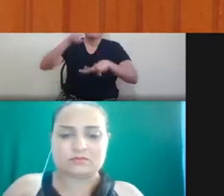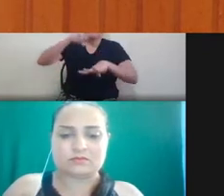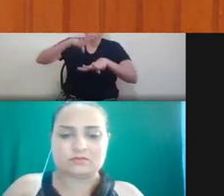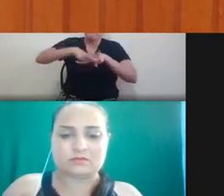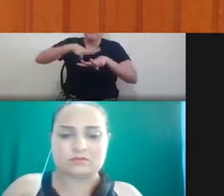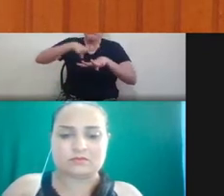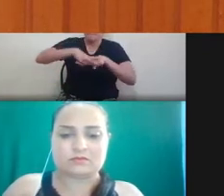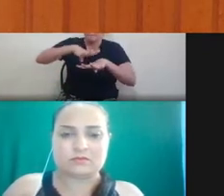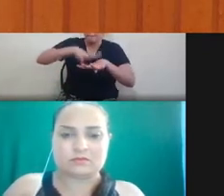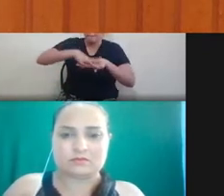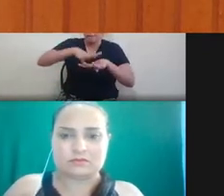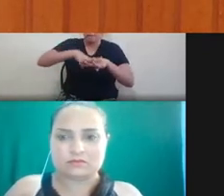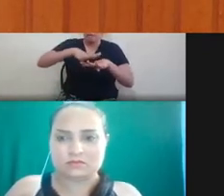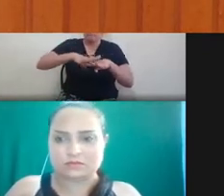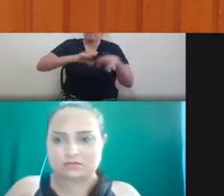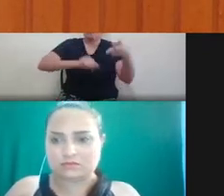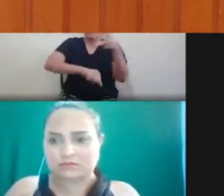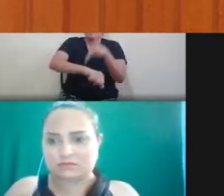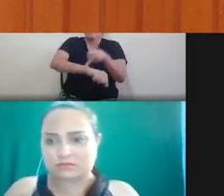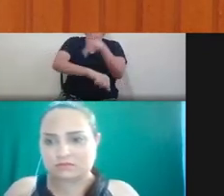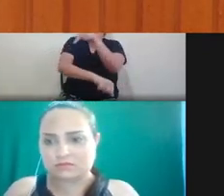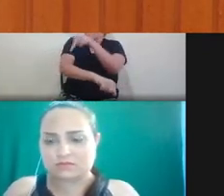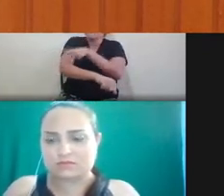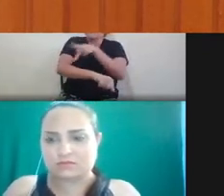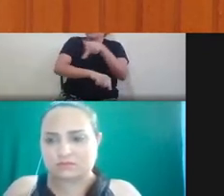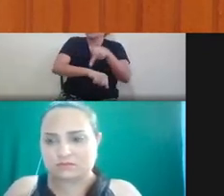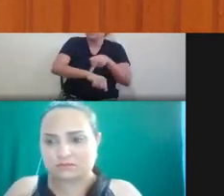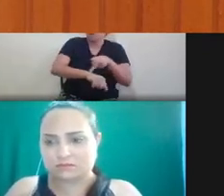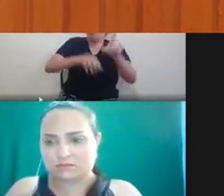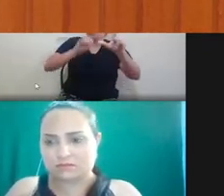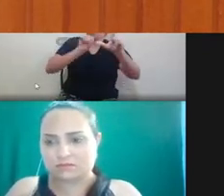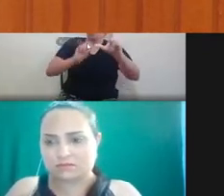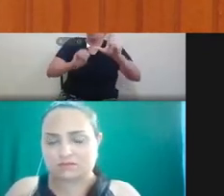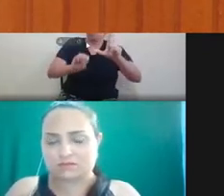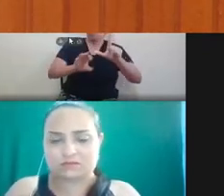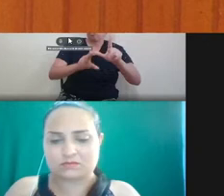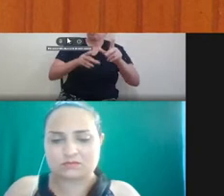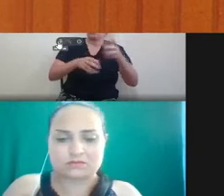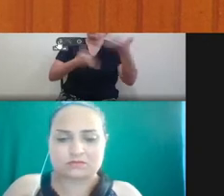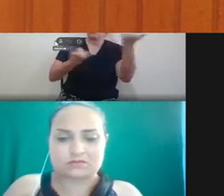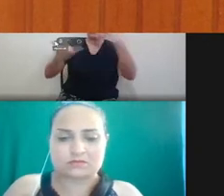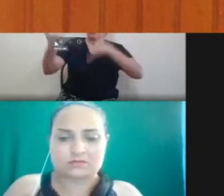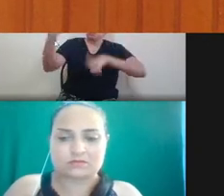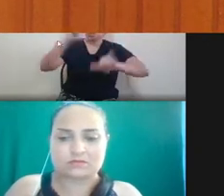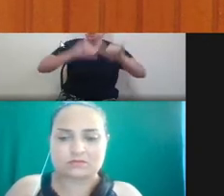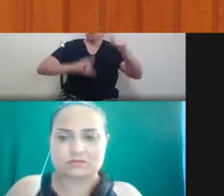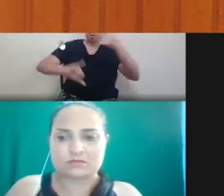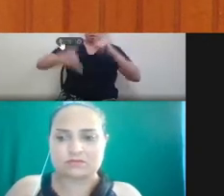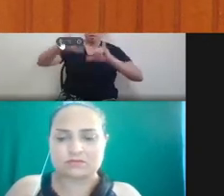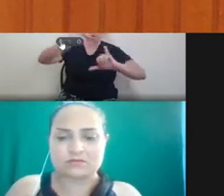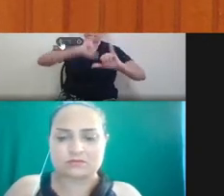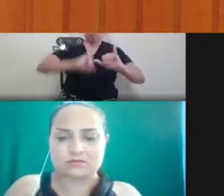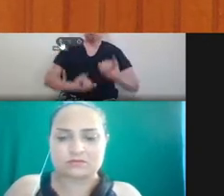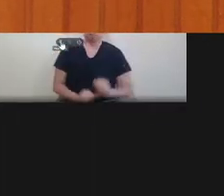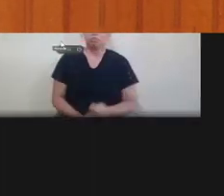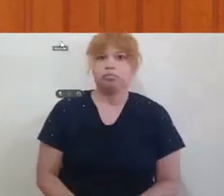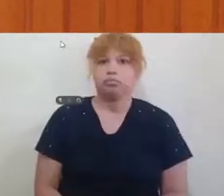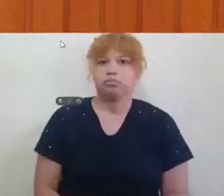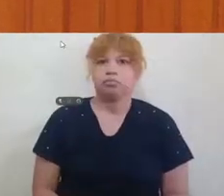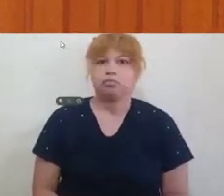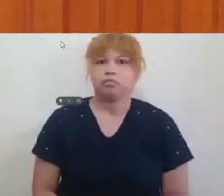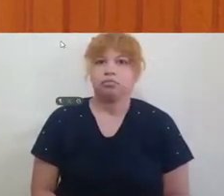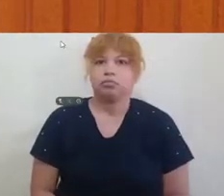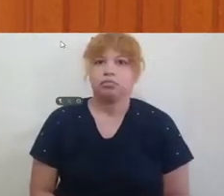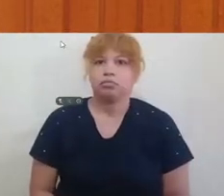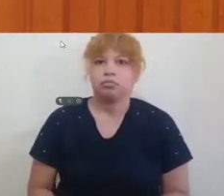do fechamento do semestre. Portanto, serão projetados os nomes dos formandos laureados apenas da Unidade